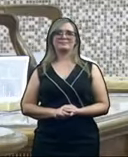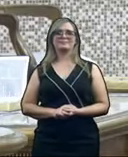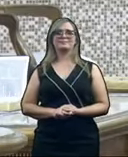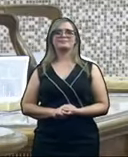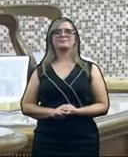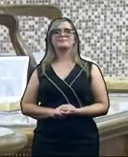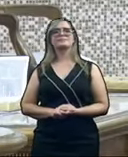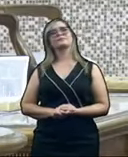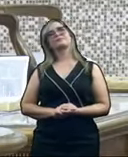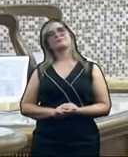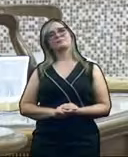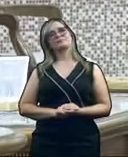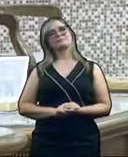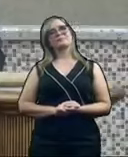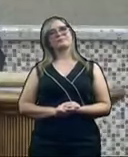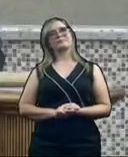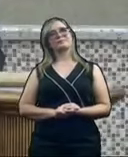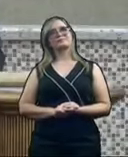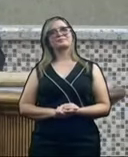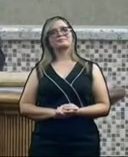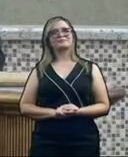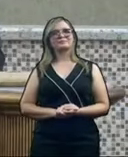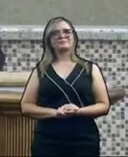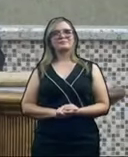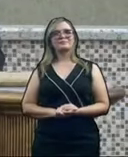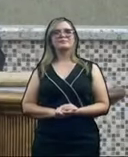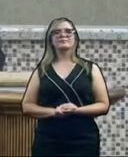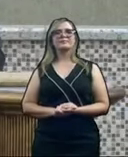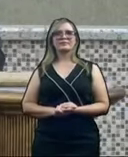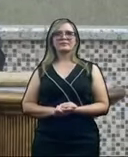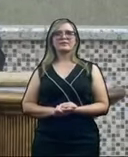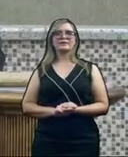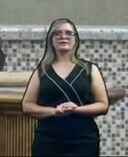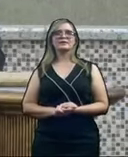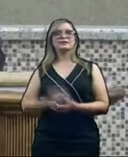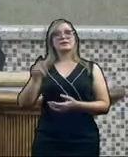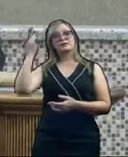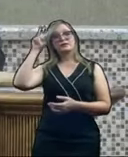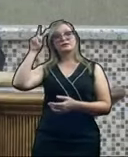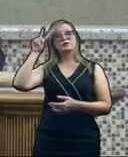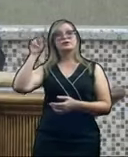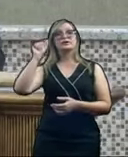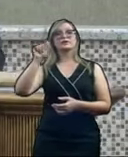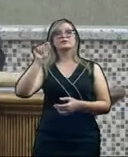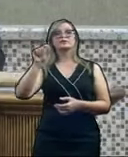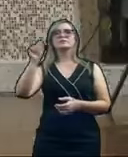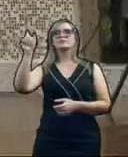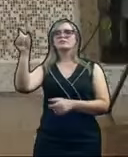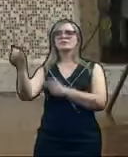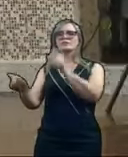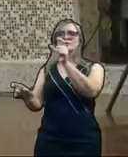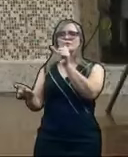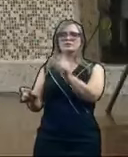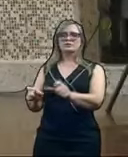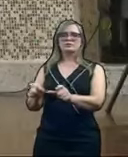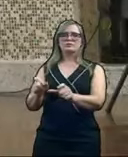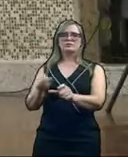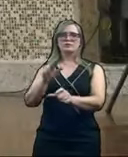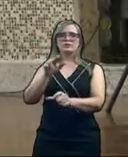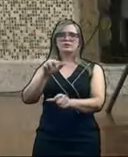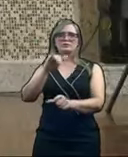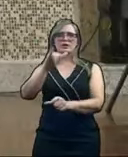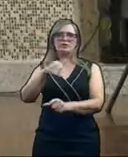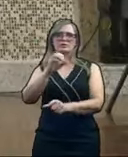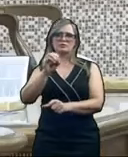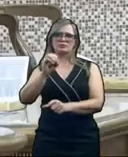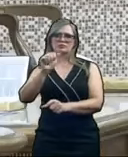o pastor João na roça formaram em contábeis alguns anos Ah e eles receberam uma uma